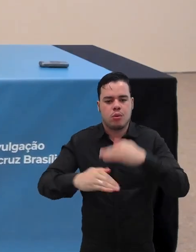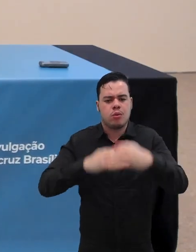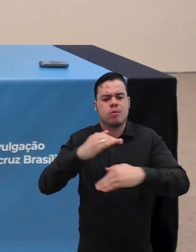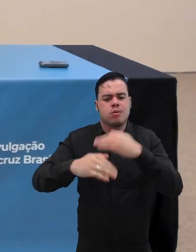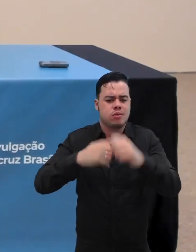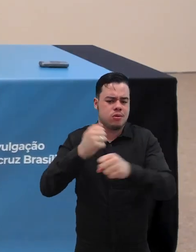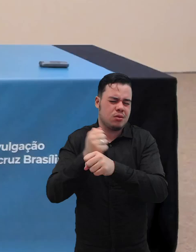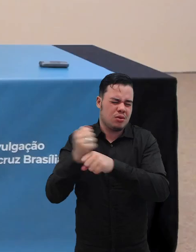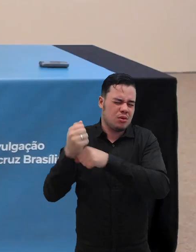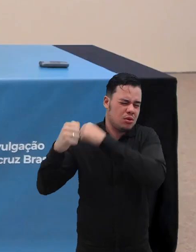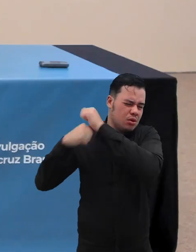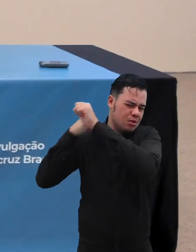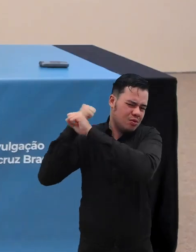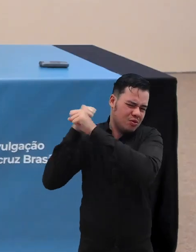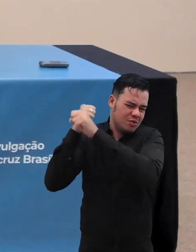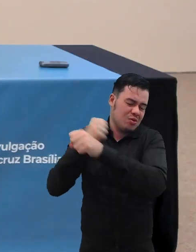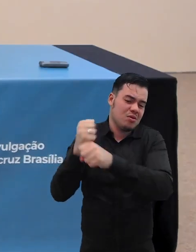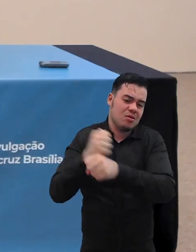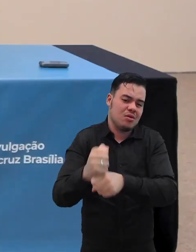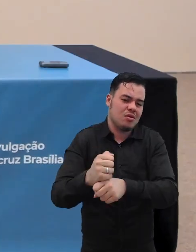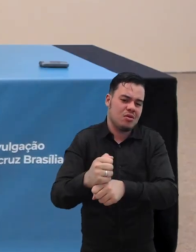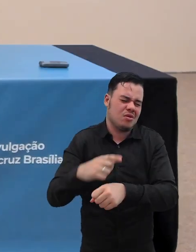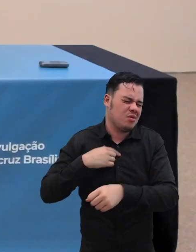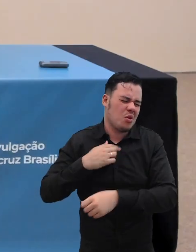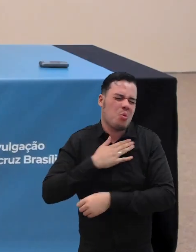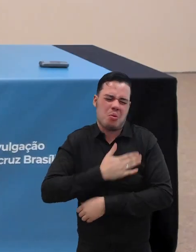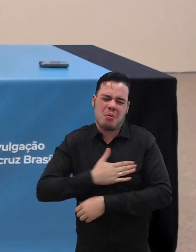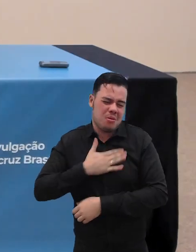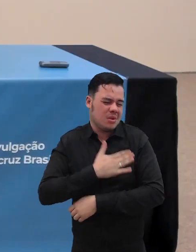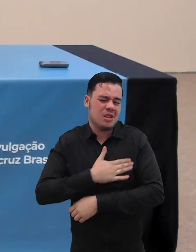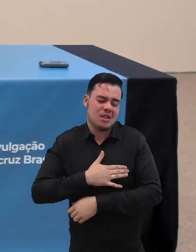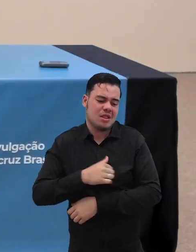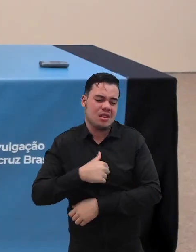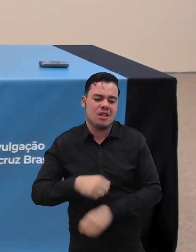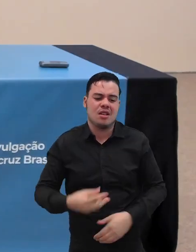gratidão e da minha satisfação de estar aqui com vocês hoje nessa manhã.